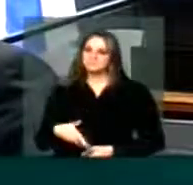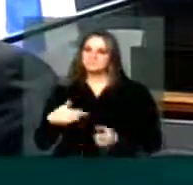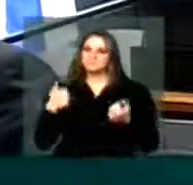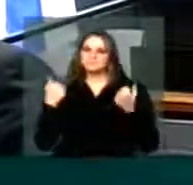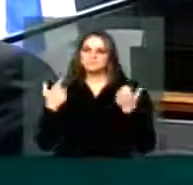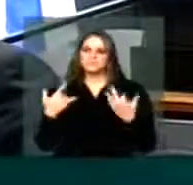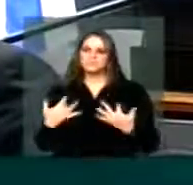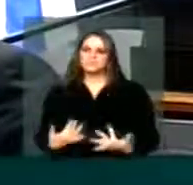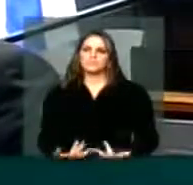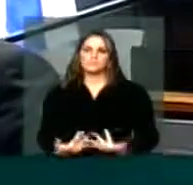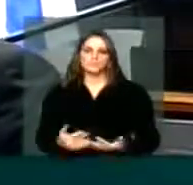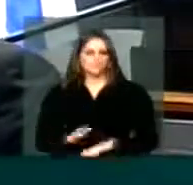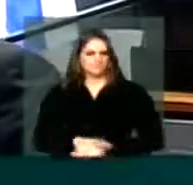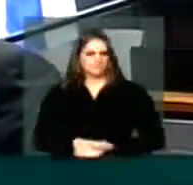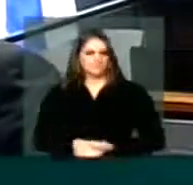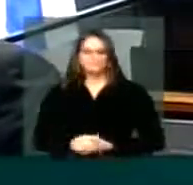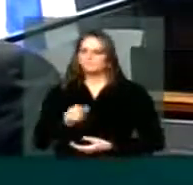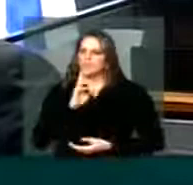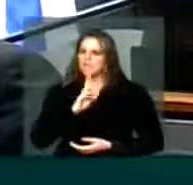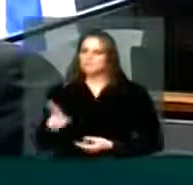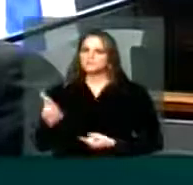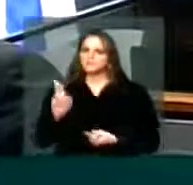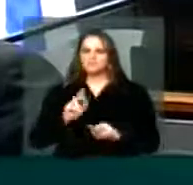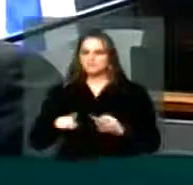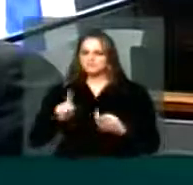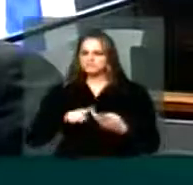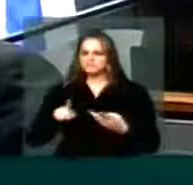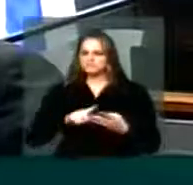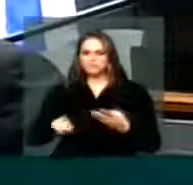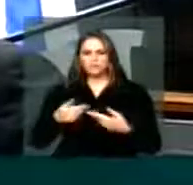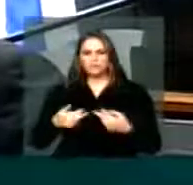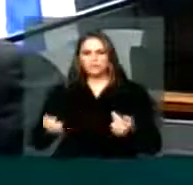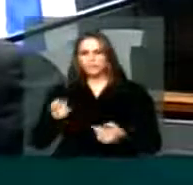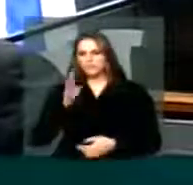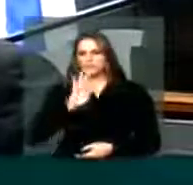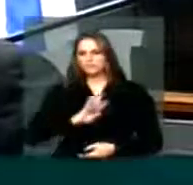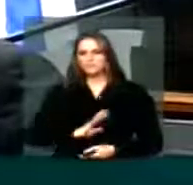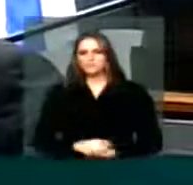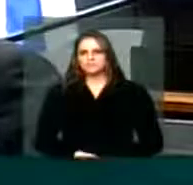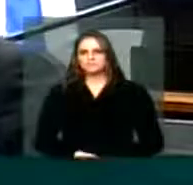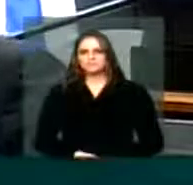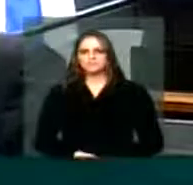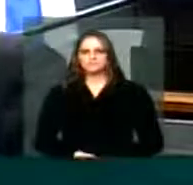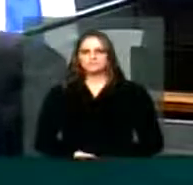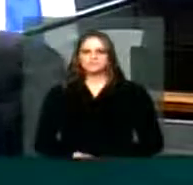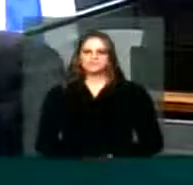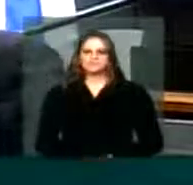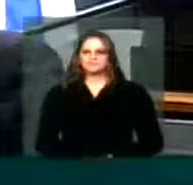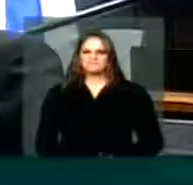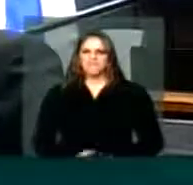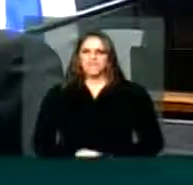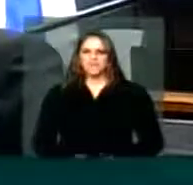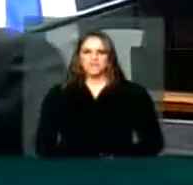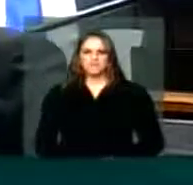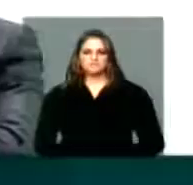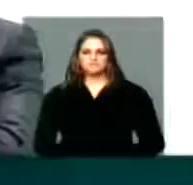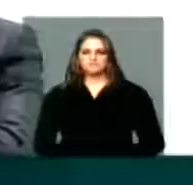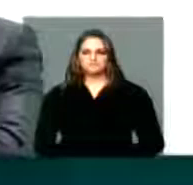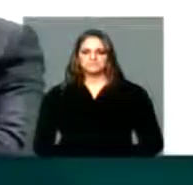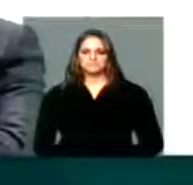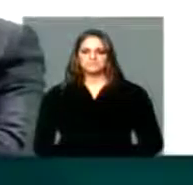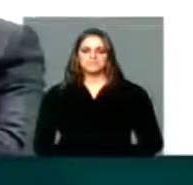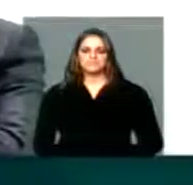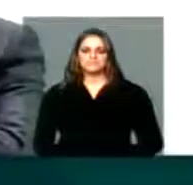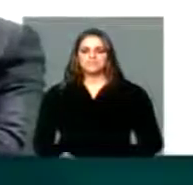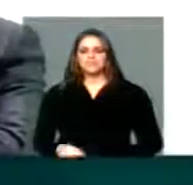Floresta por esta comissão para receber ir é e dizer que vossa excelência ser